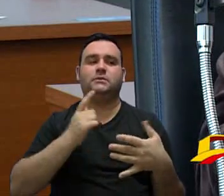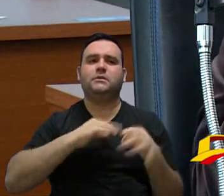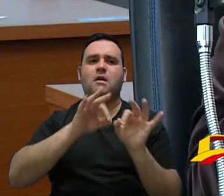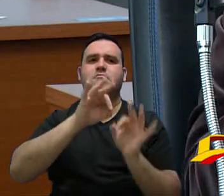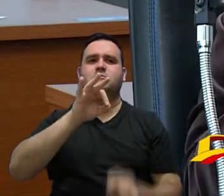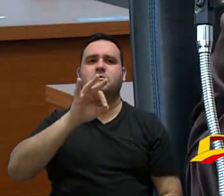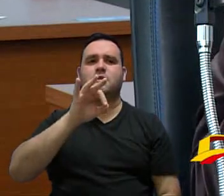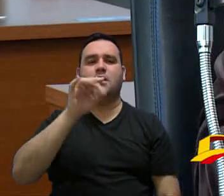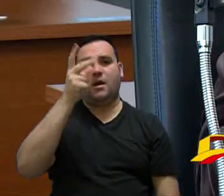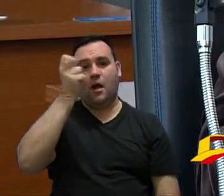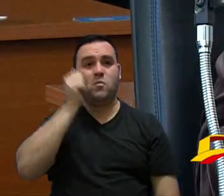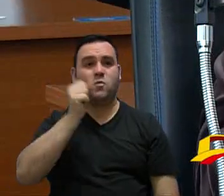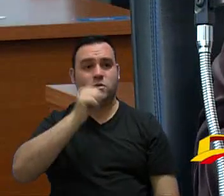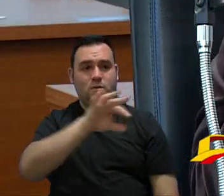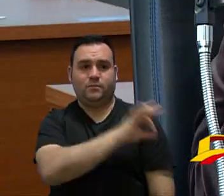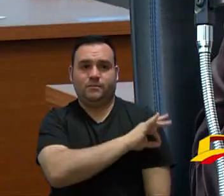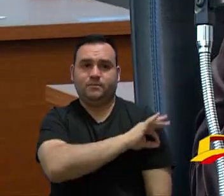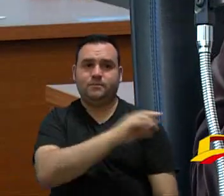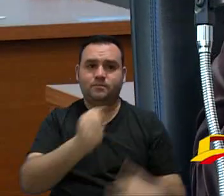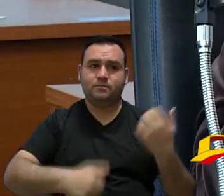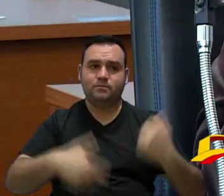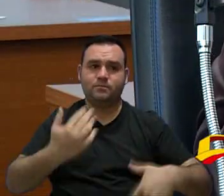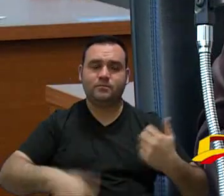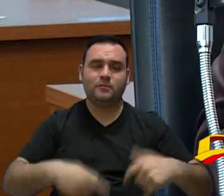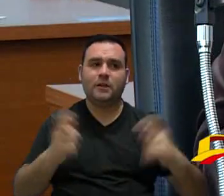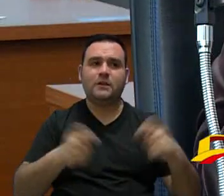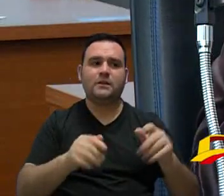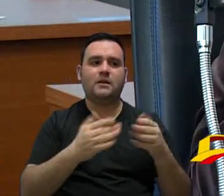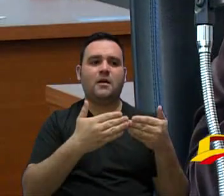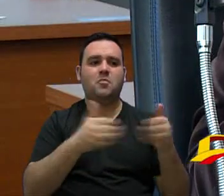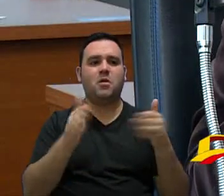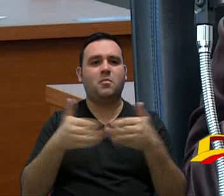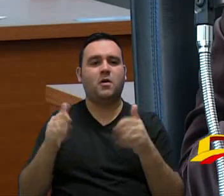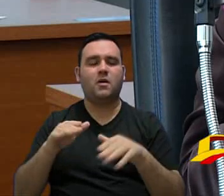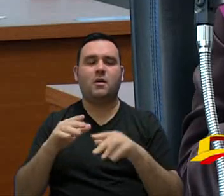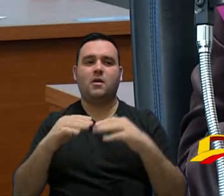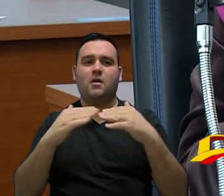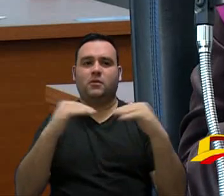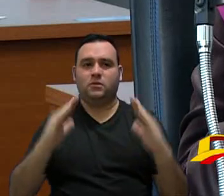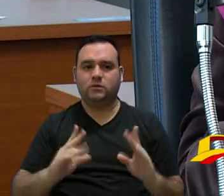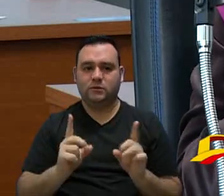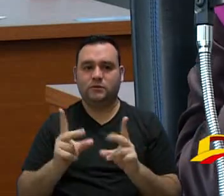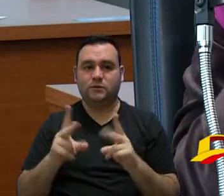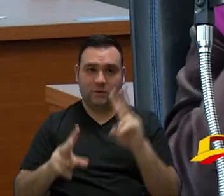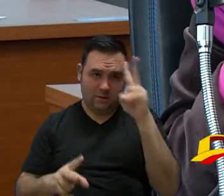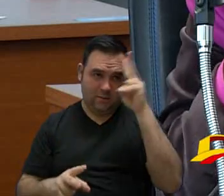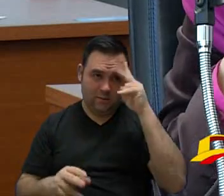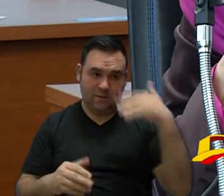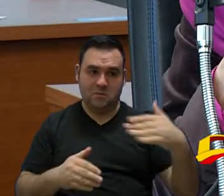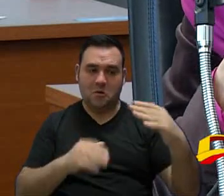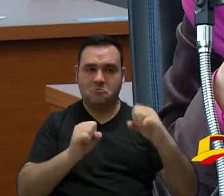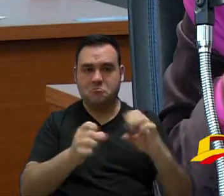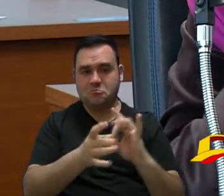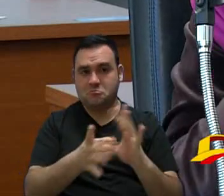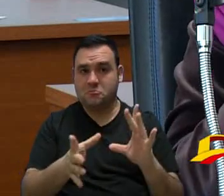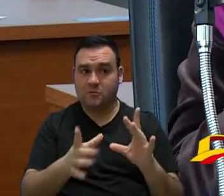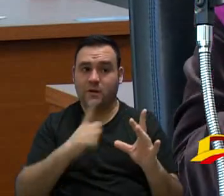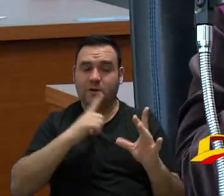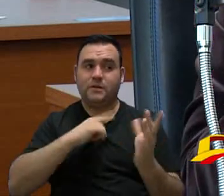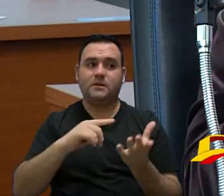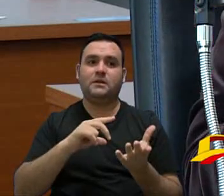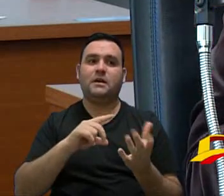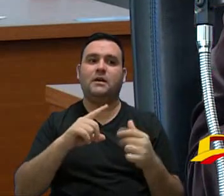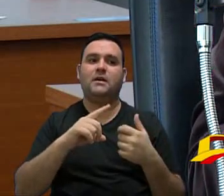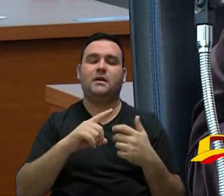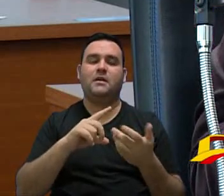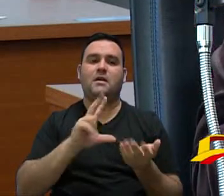grande o senhor ea prefeita falando da flexibilização abertura de parte do comércio na segunda-feira daí tem uma